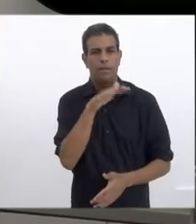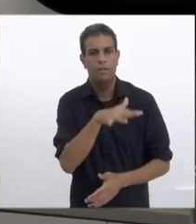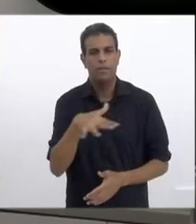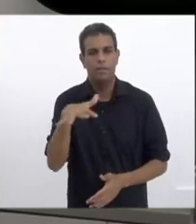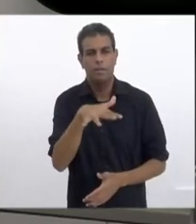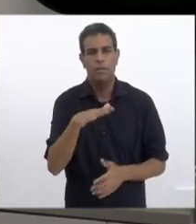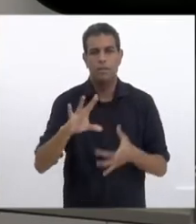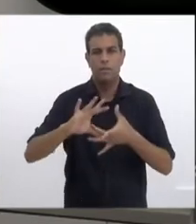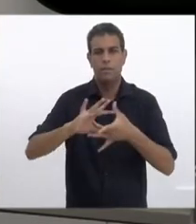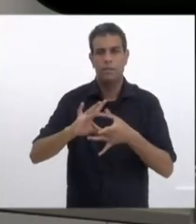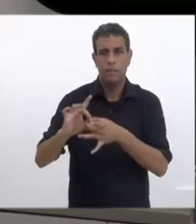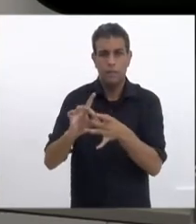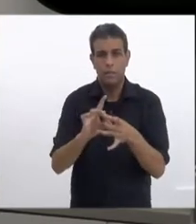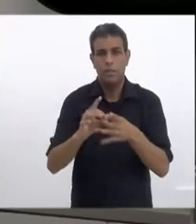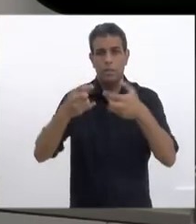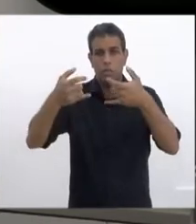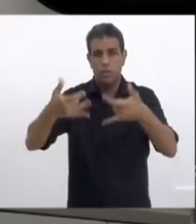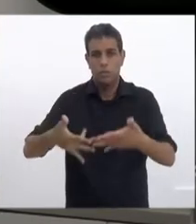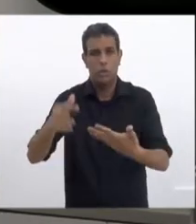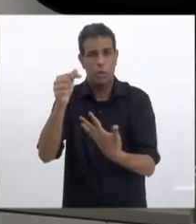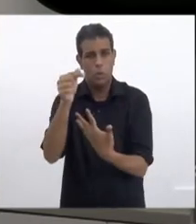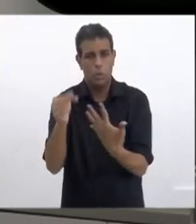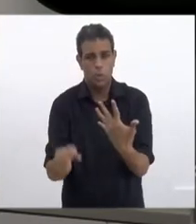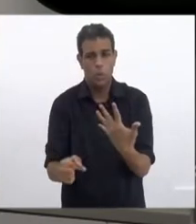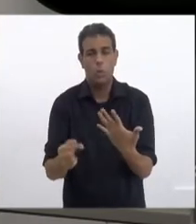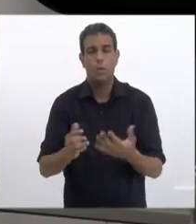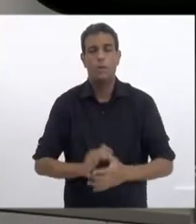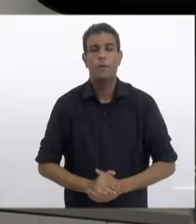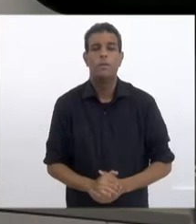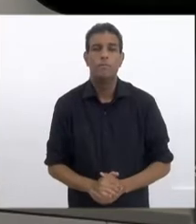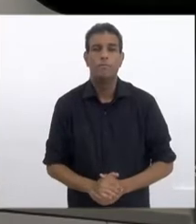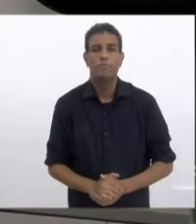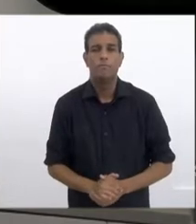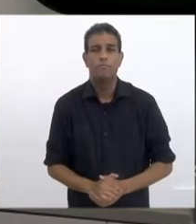A rede de atenção psicossocial que foi descrita aqui pela Karen,